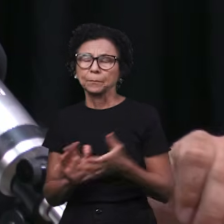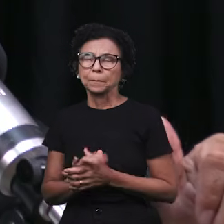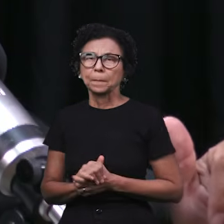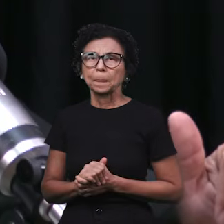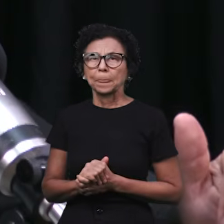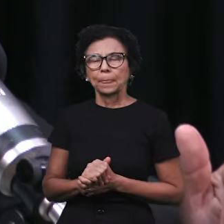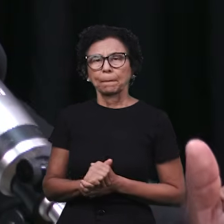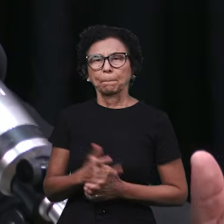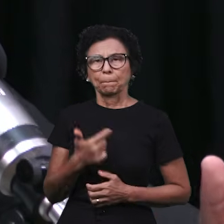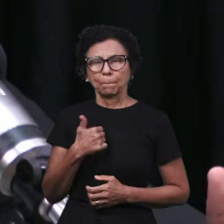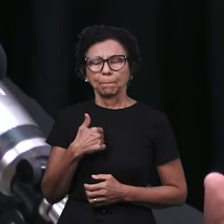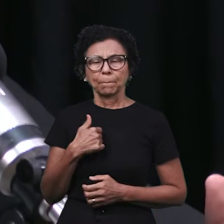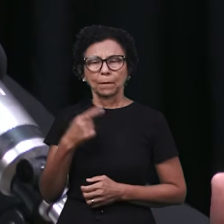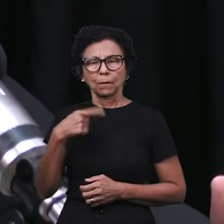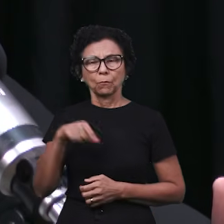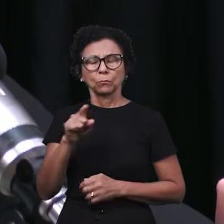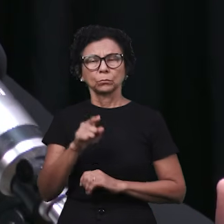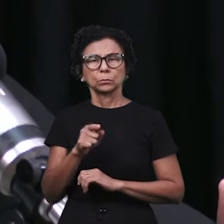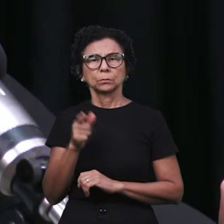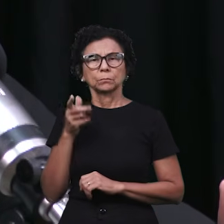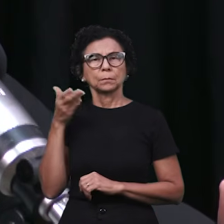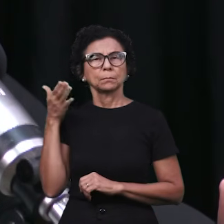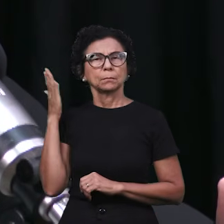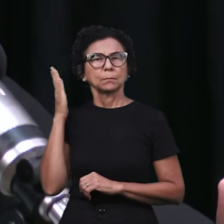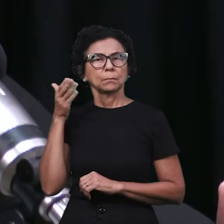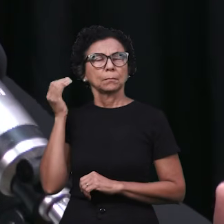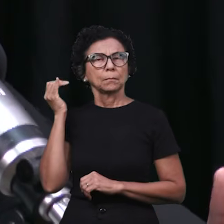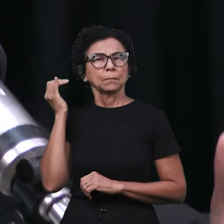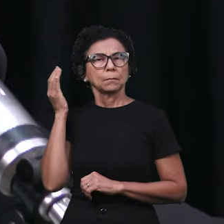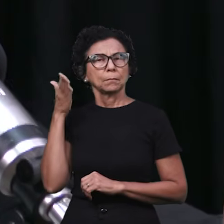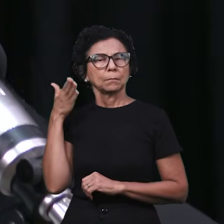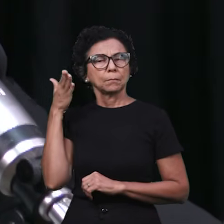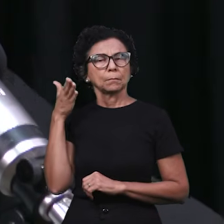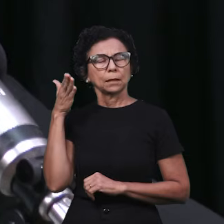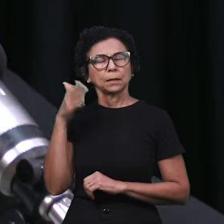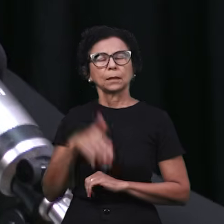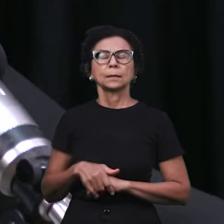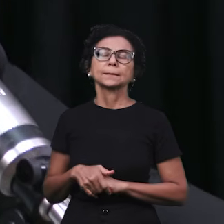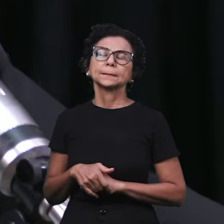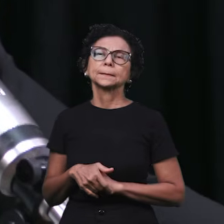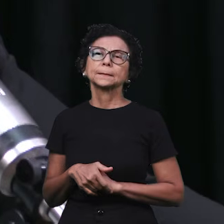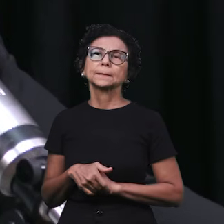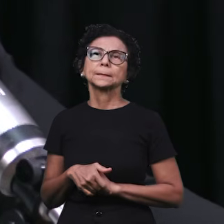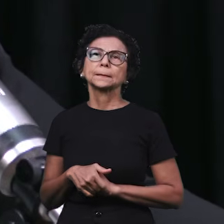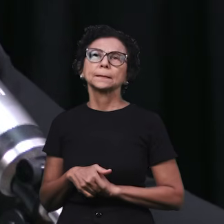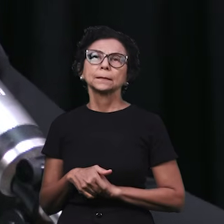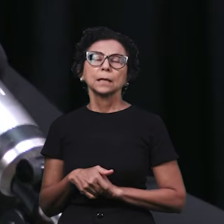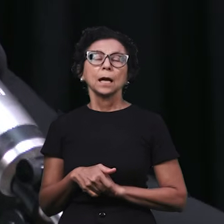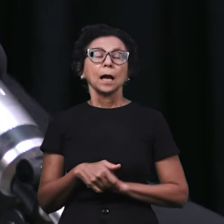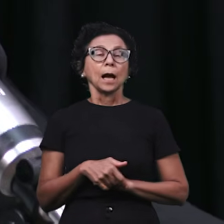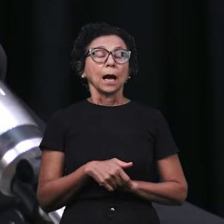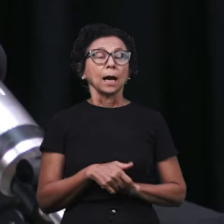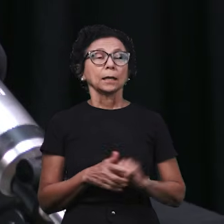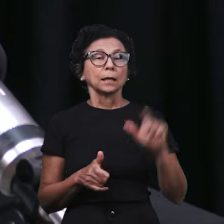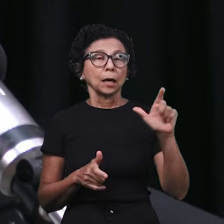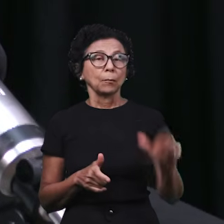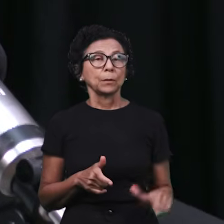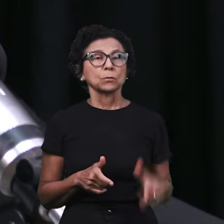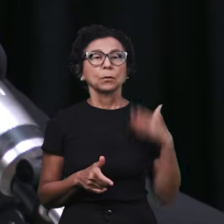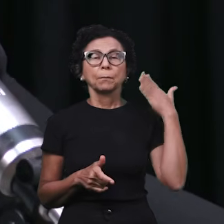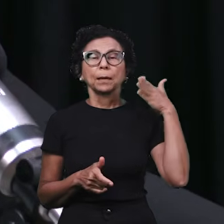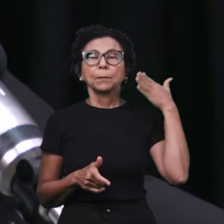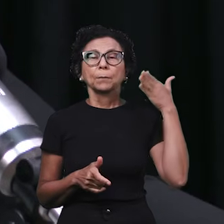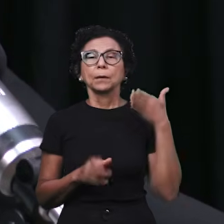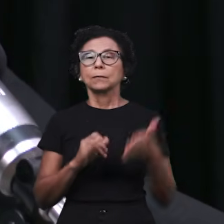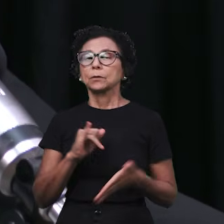numa palestra, e aí o palestrante usou, a gente precisa ser disciplinado, né? Quando a gente quer conquistar alguma coisa,